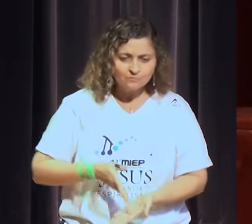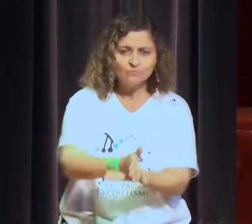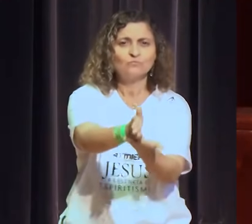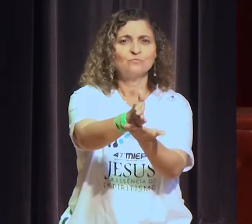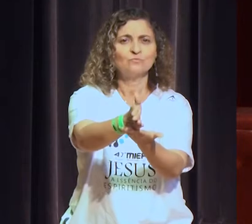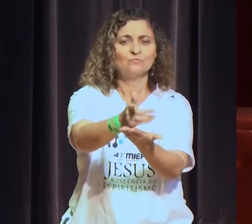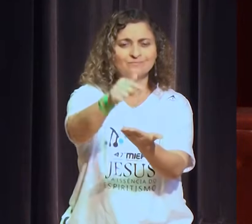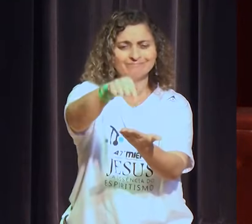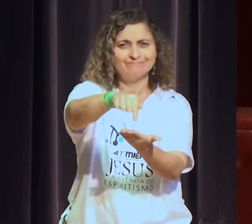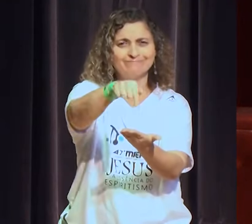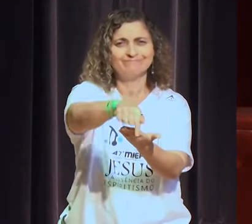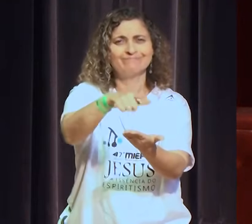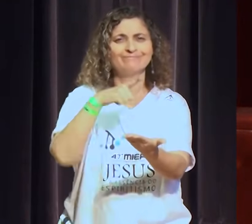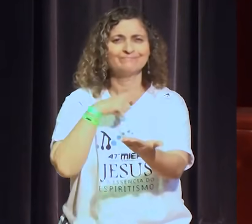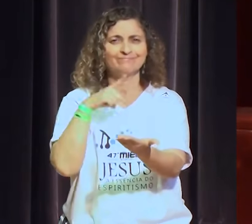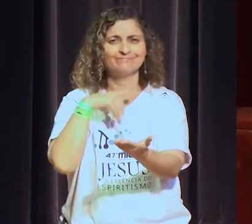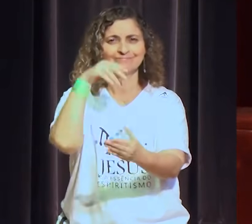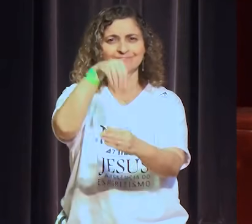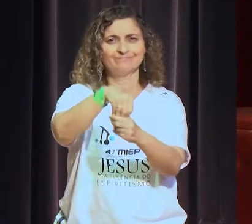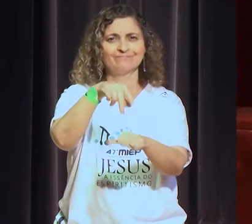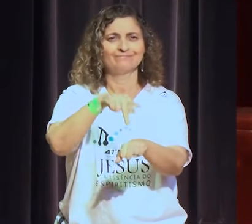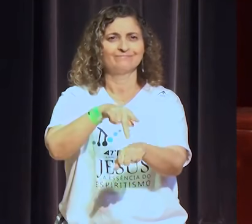No meio do caminho tinha uma pedra.